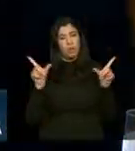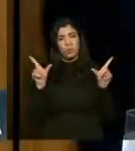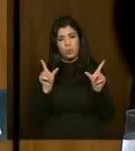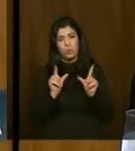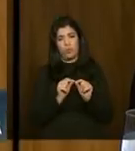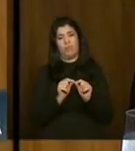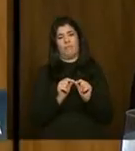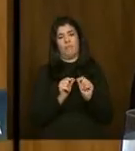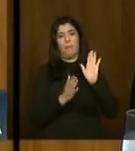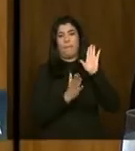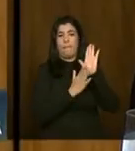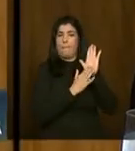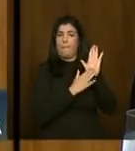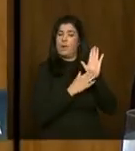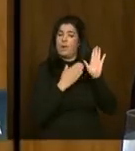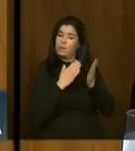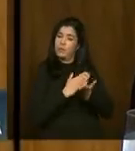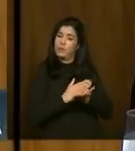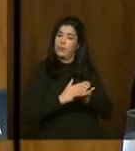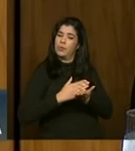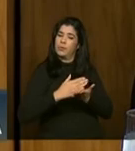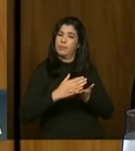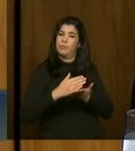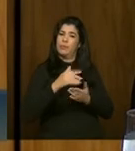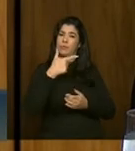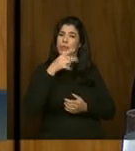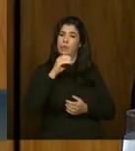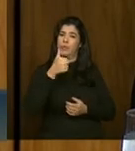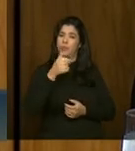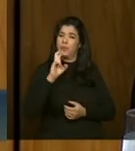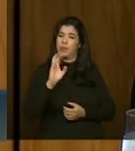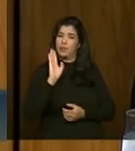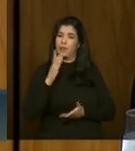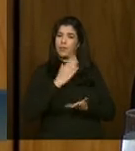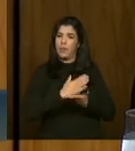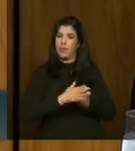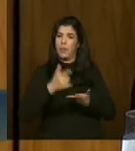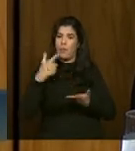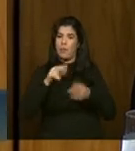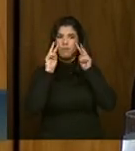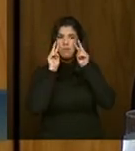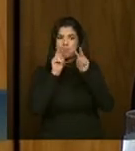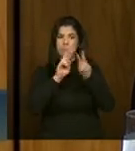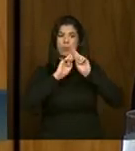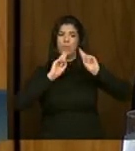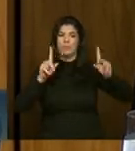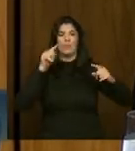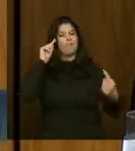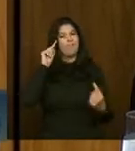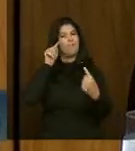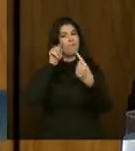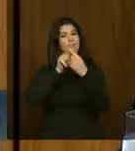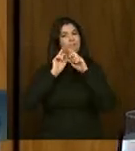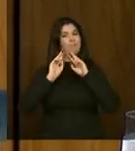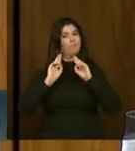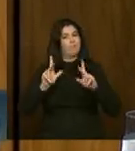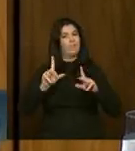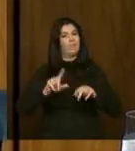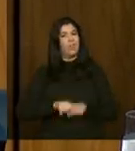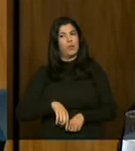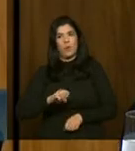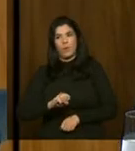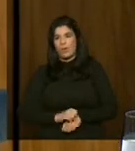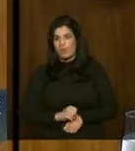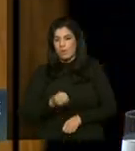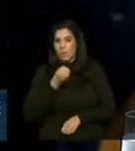as propostas necessárias para começar 2015, já com uma outra visão, uma outra perspectiva e um otimismo